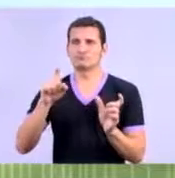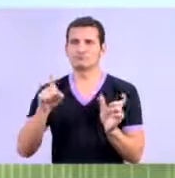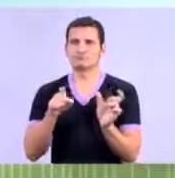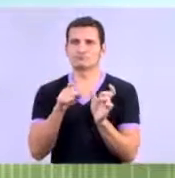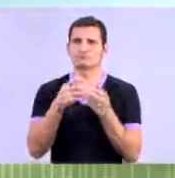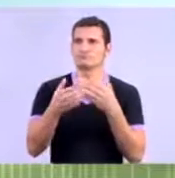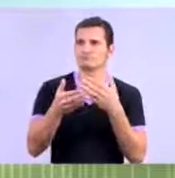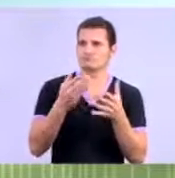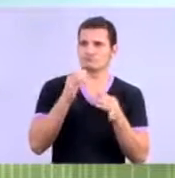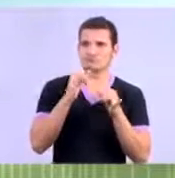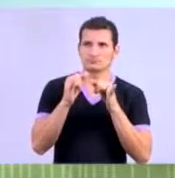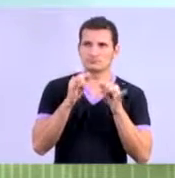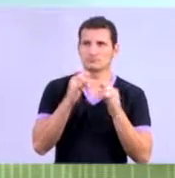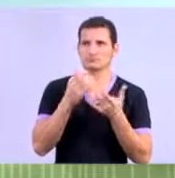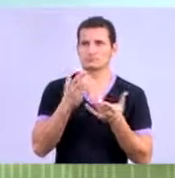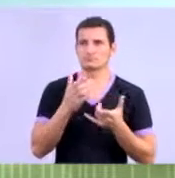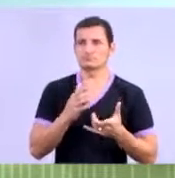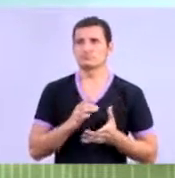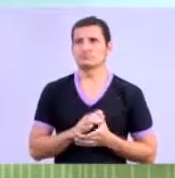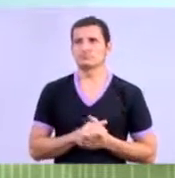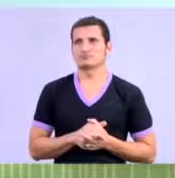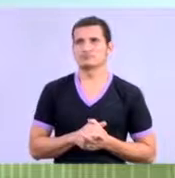tipo de informação à pessoa que